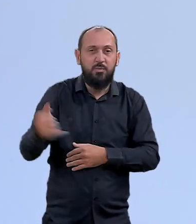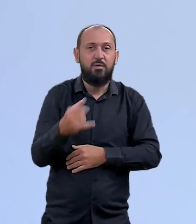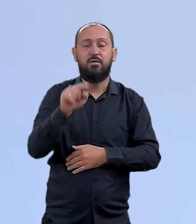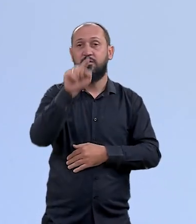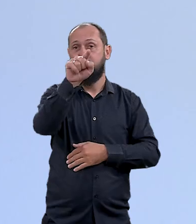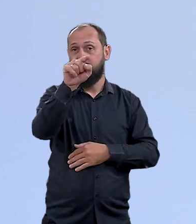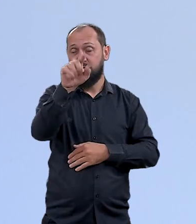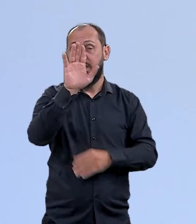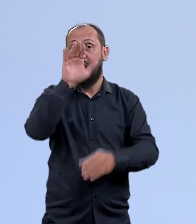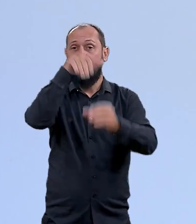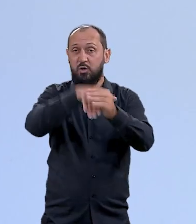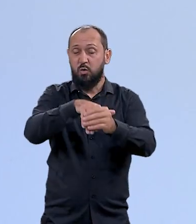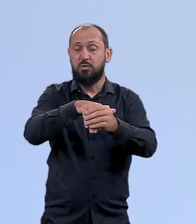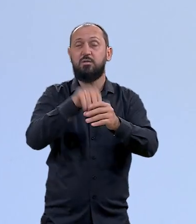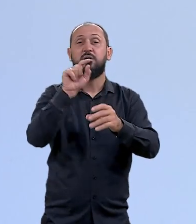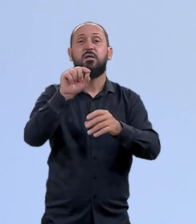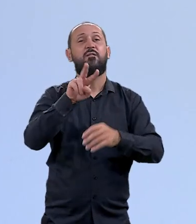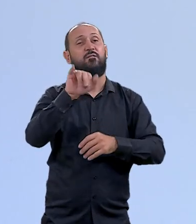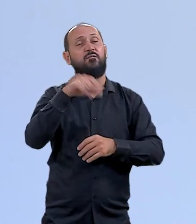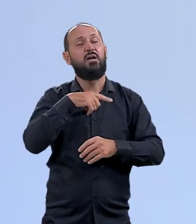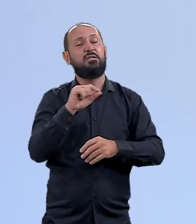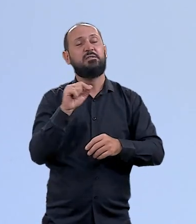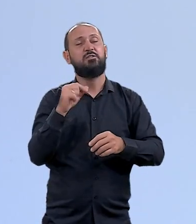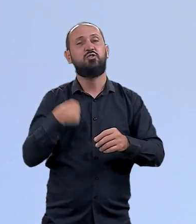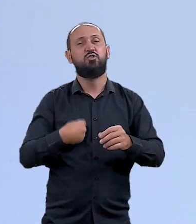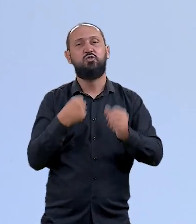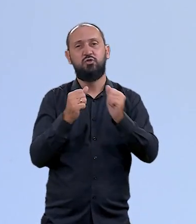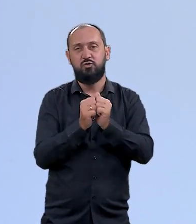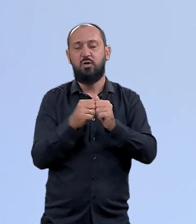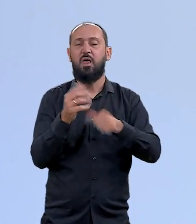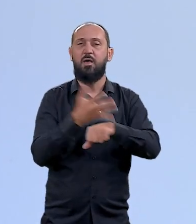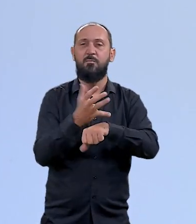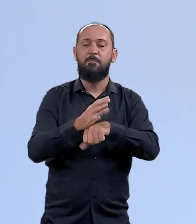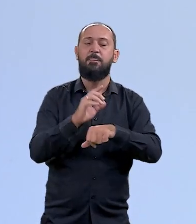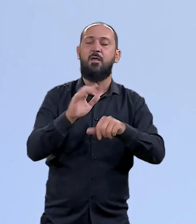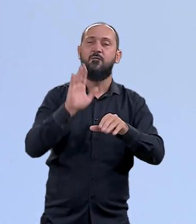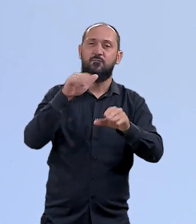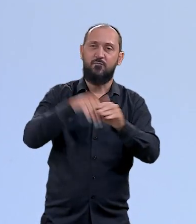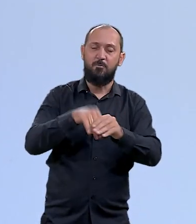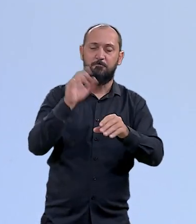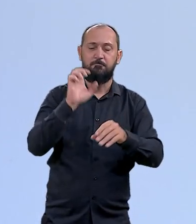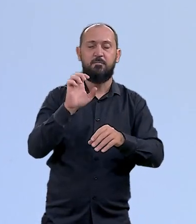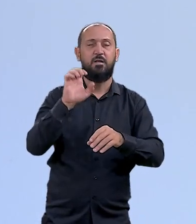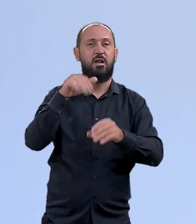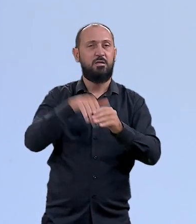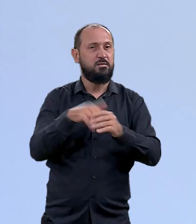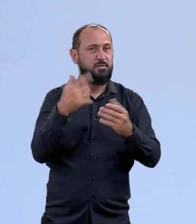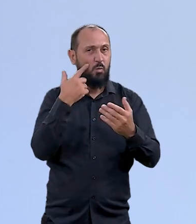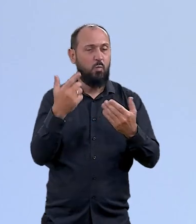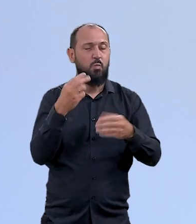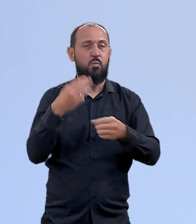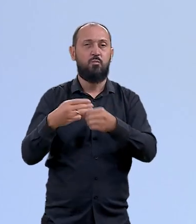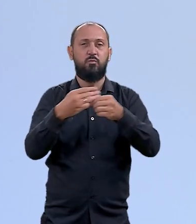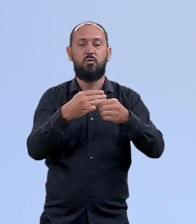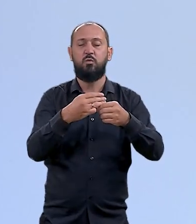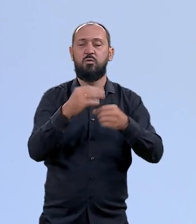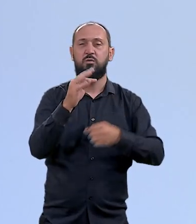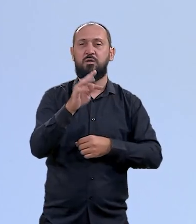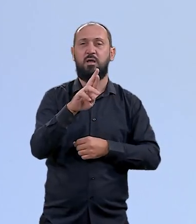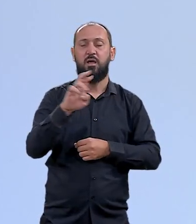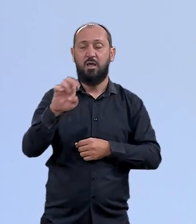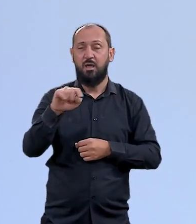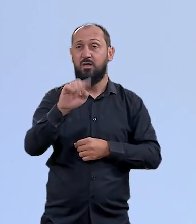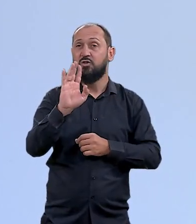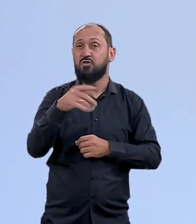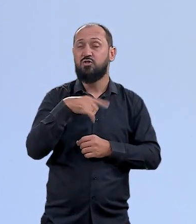municipais. A gente quer dizer que o Tribunal Regional Eleitoral está à disposição de todos vocês. Nós temos uma ouvidoria, né, que recebe